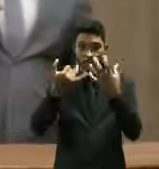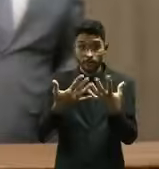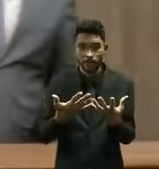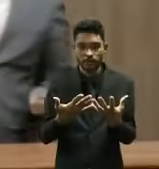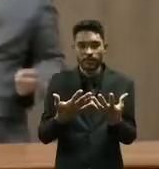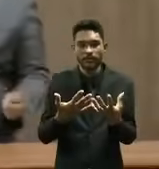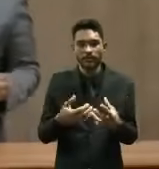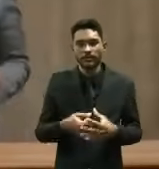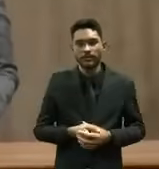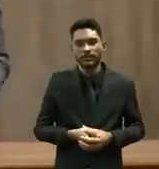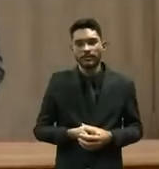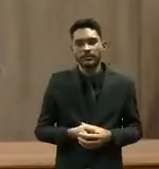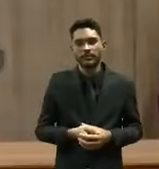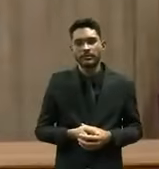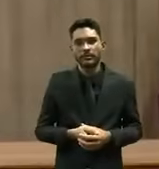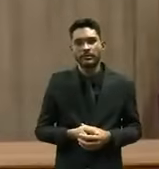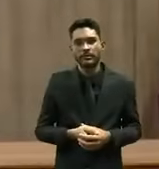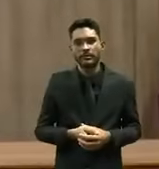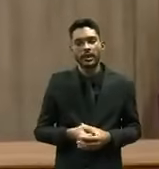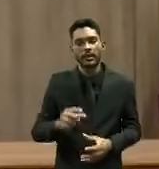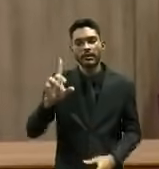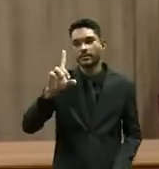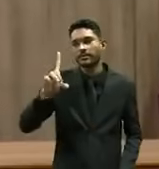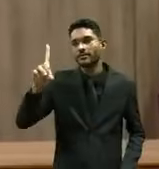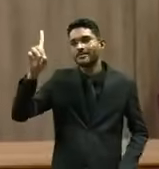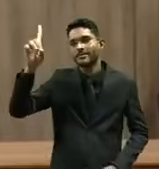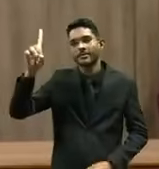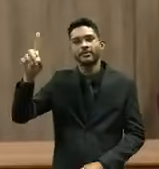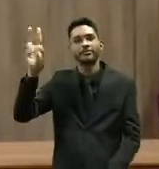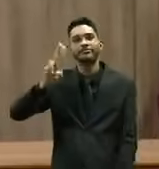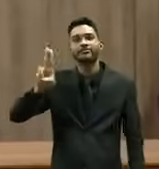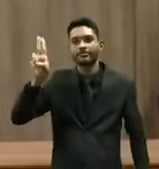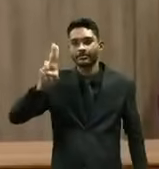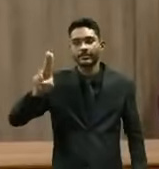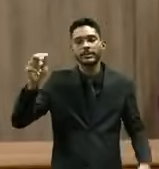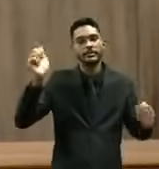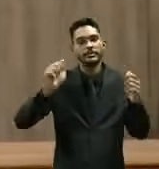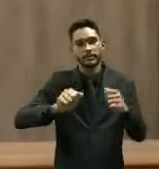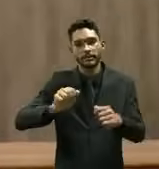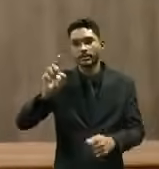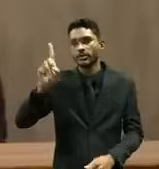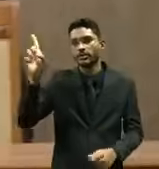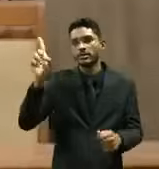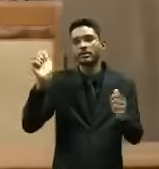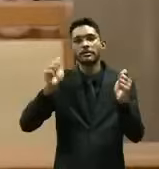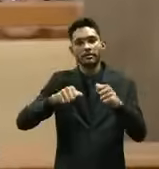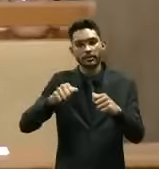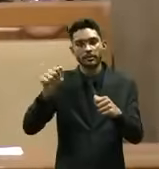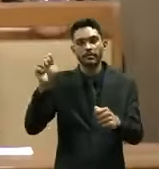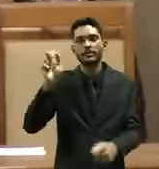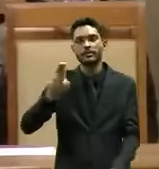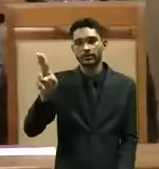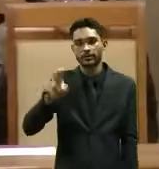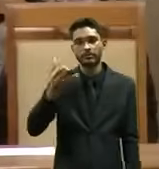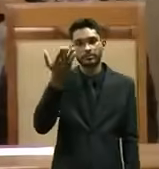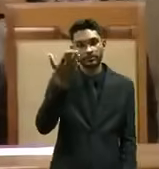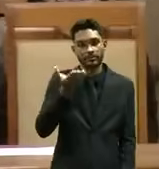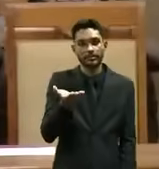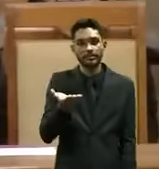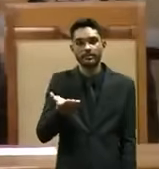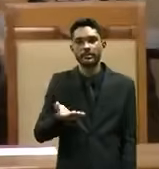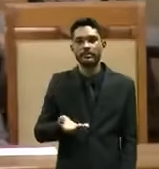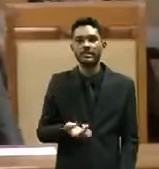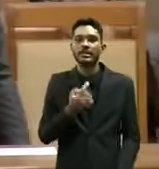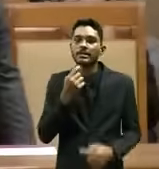pastor impediu agir de Deus no culo quem é Pastor que impede agir de Deus no culto meu irmão ninguém impede o agir de